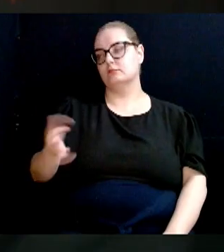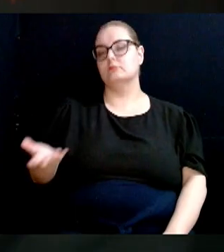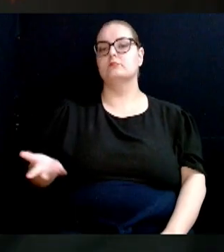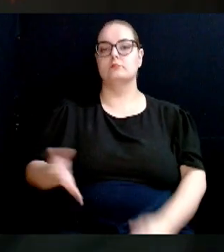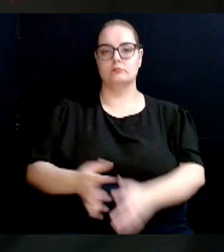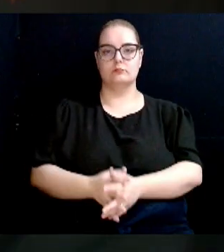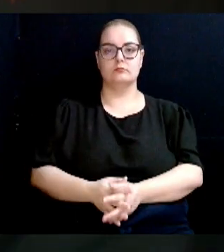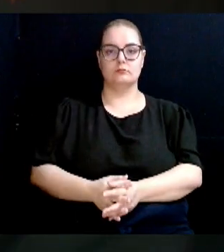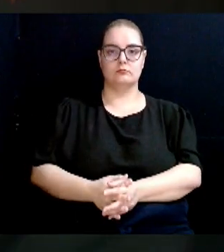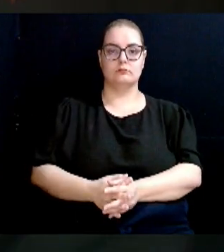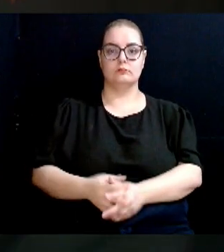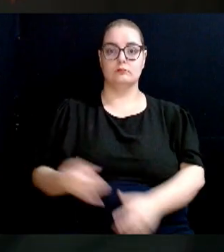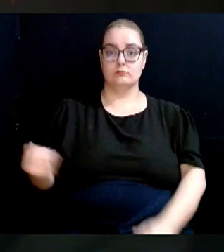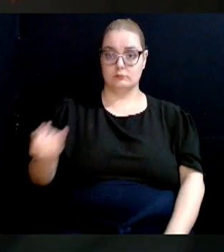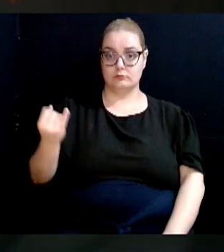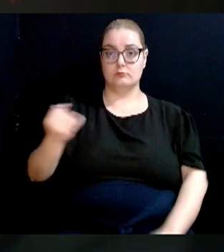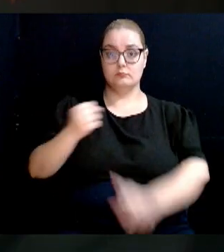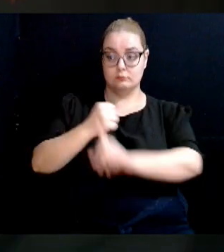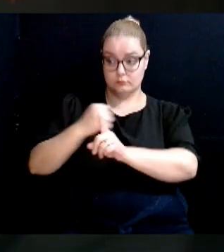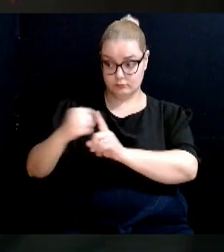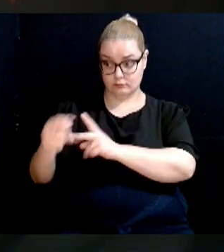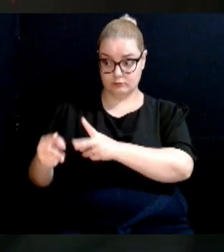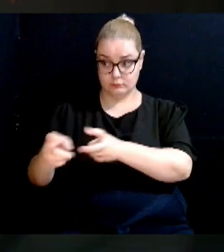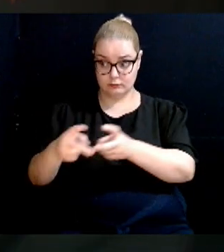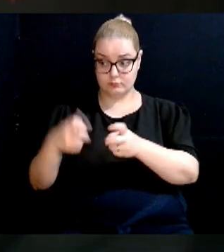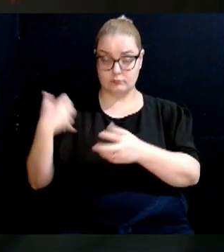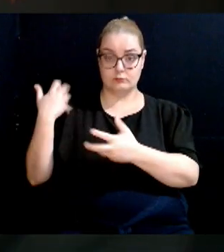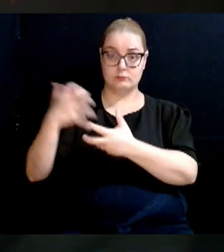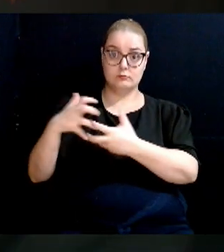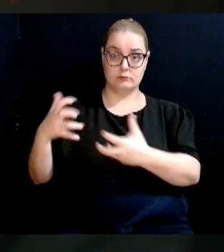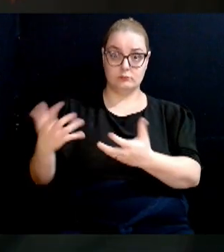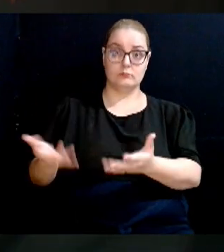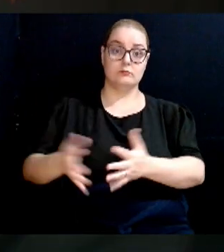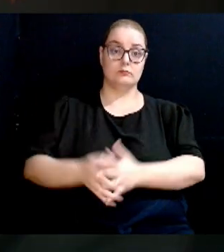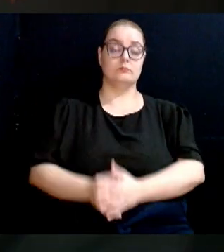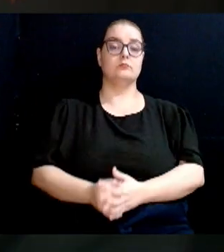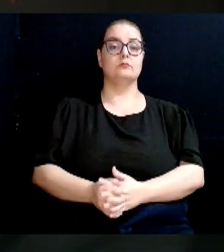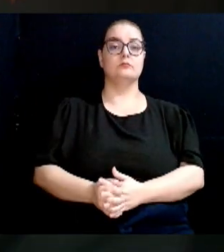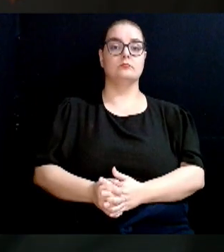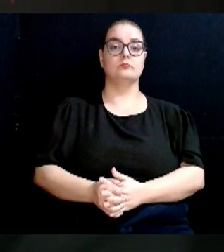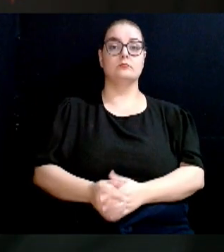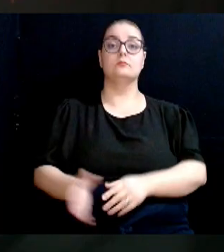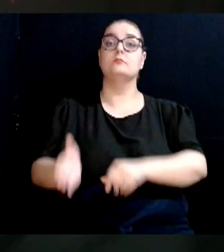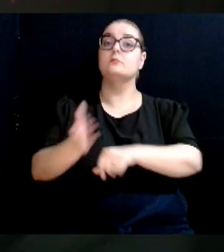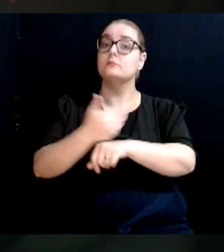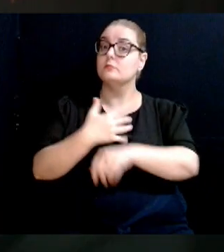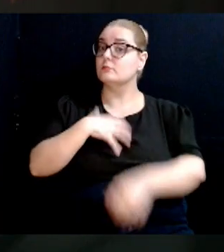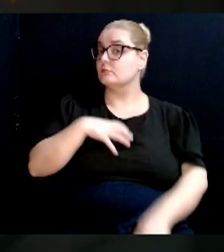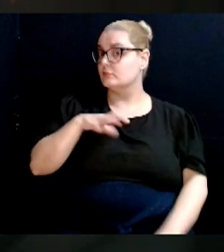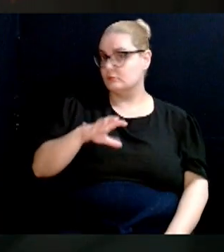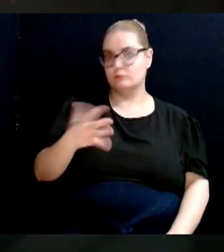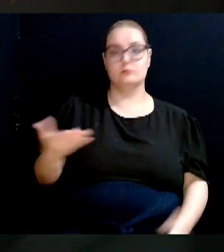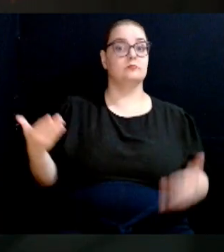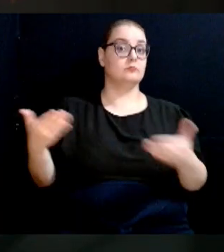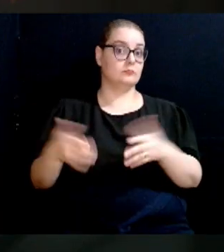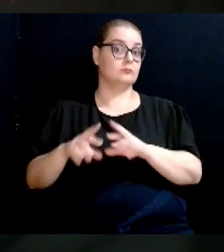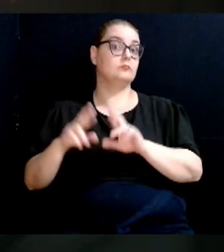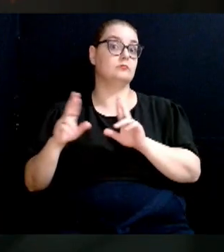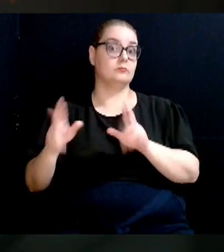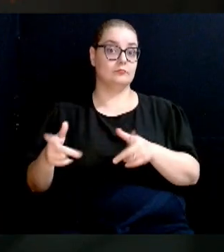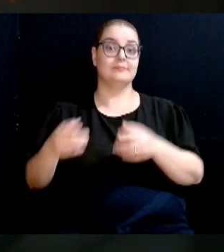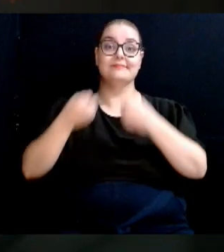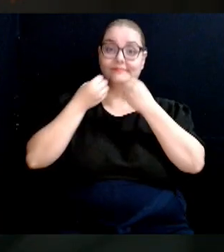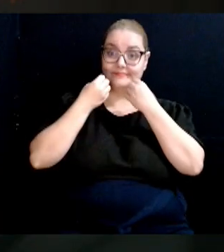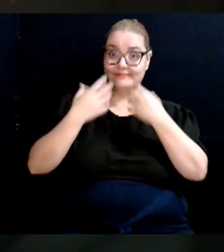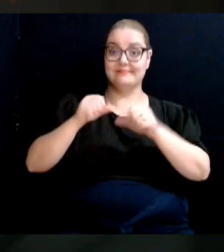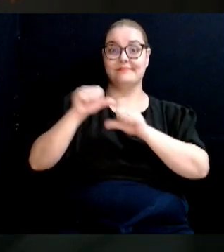forma como a sociedade enxerga o envelhecimento, né? Antes era de uma forma, hoje, que bom que está